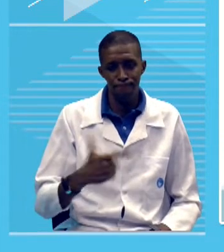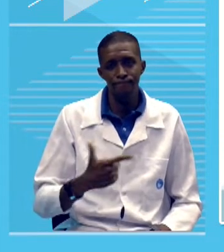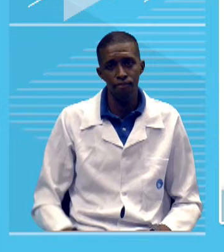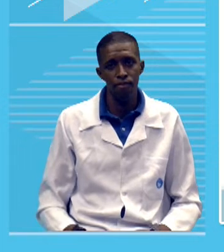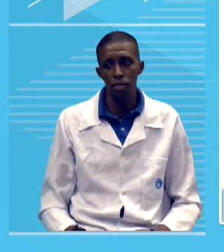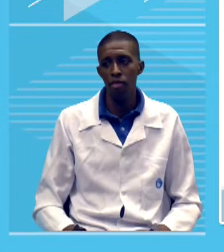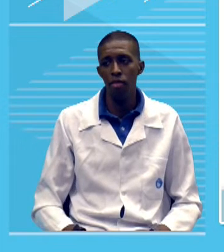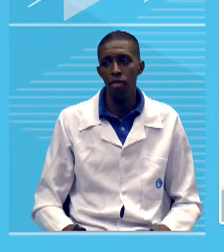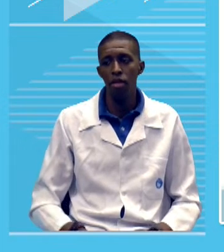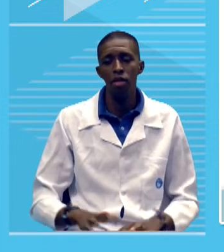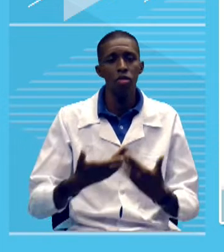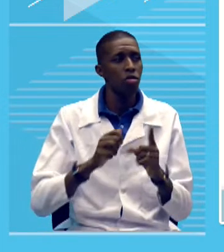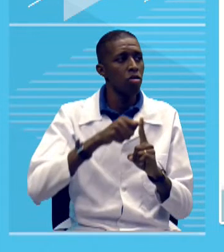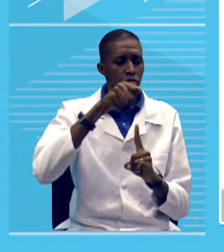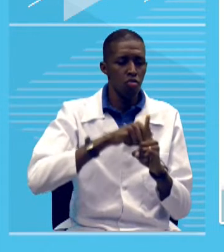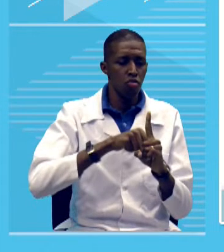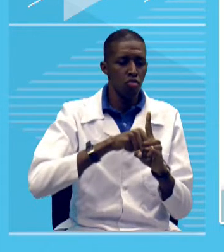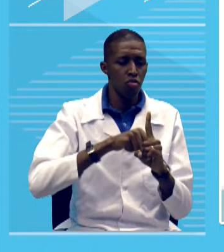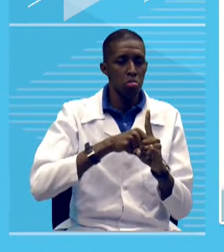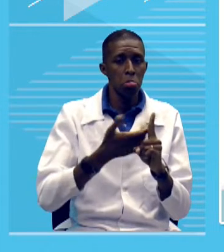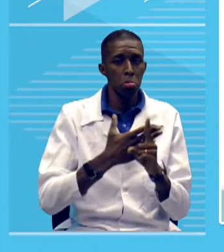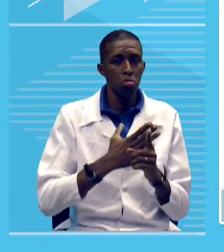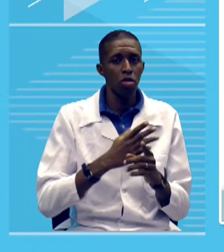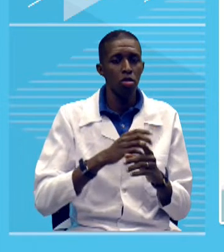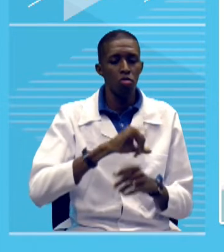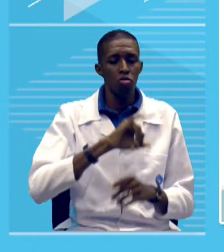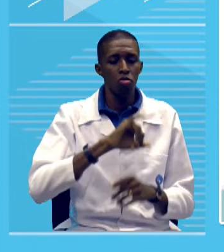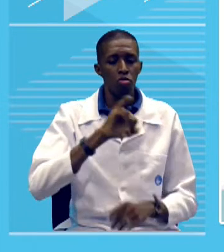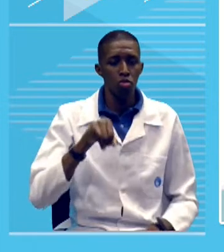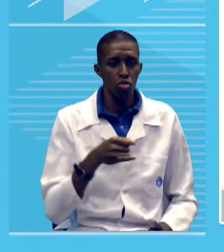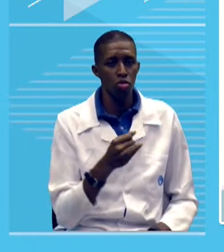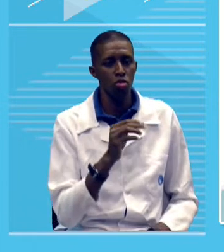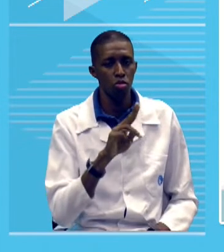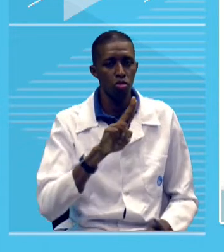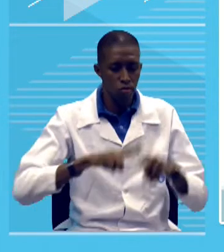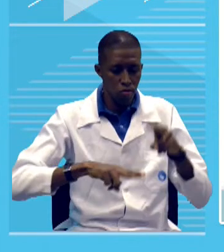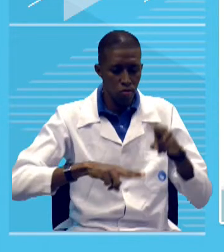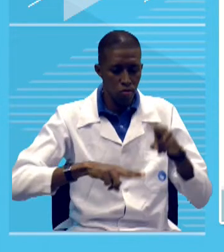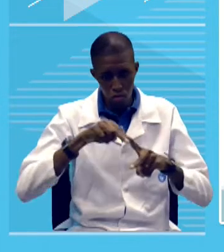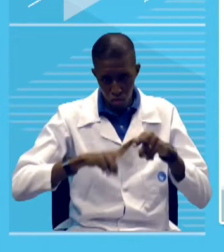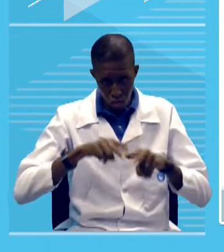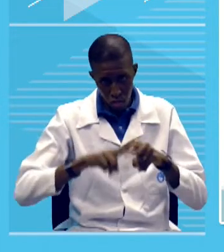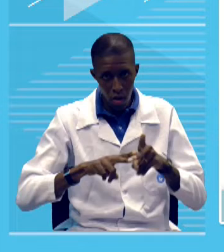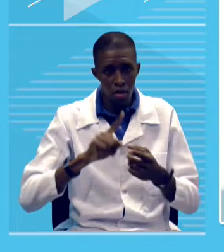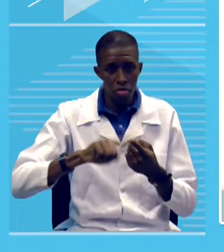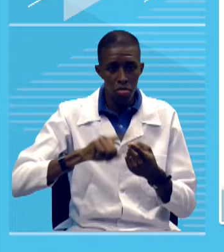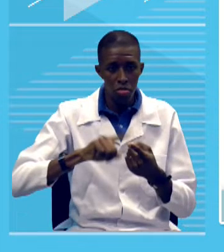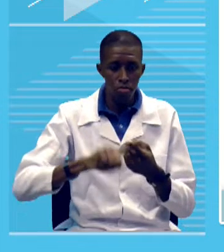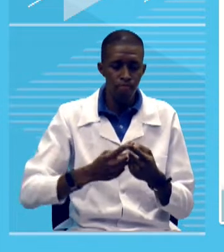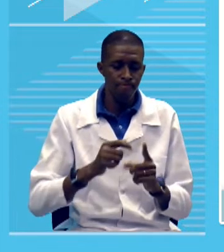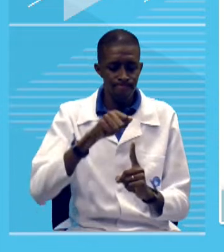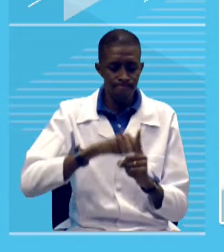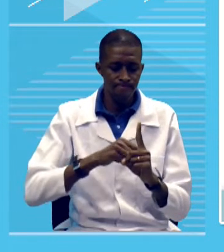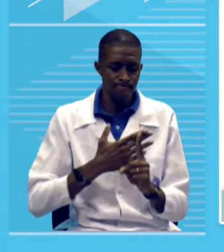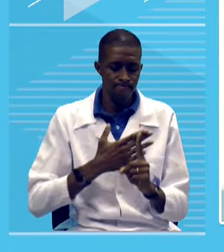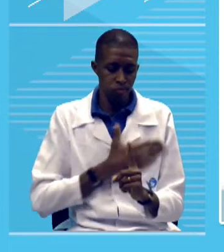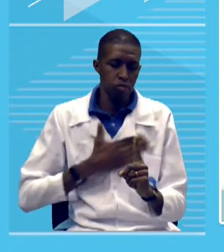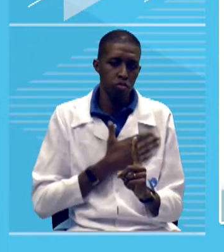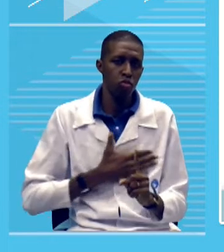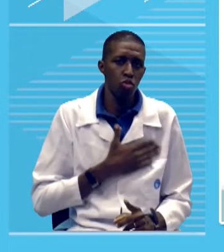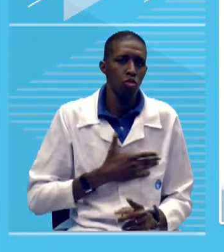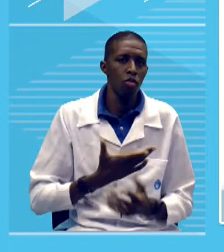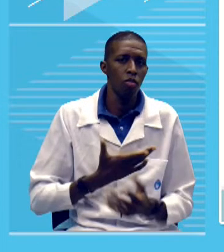ventinho bom né leva solta uma pipa mas aí não dá futuro porque só são dois meses intenso devendo